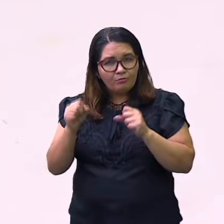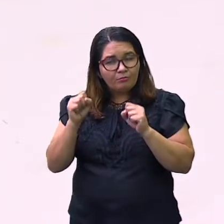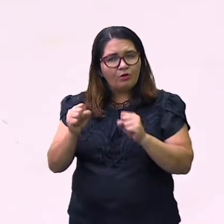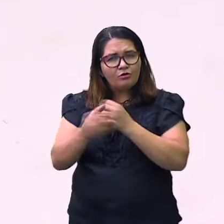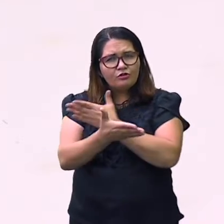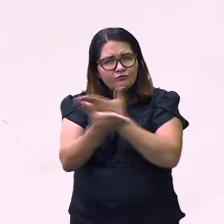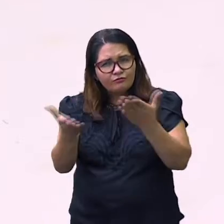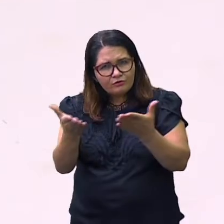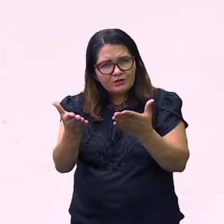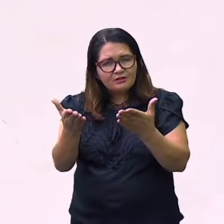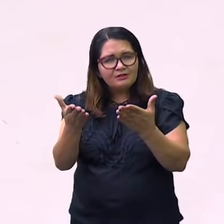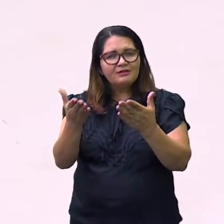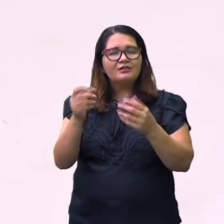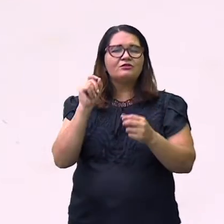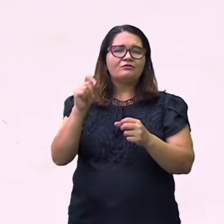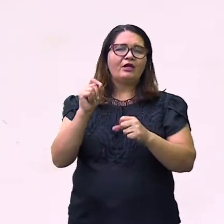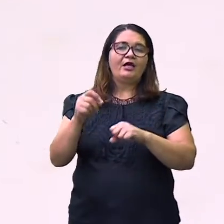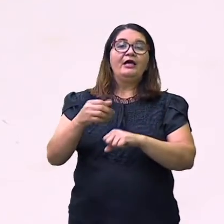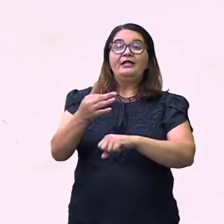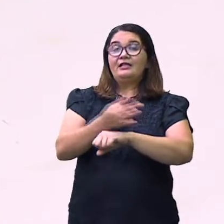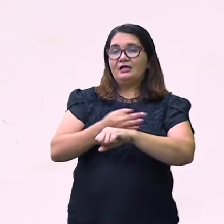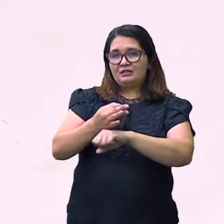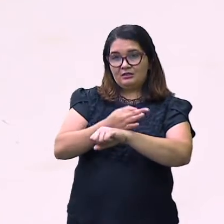modelada. Vamos lá.